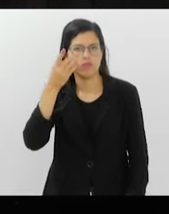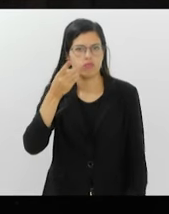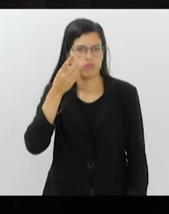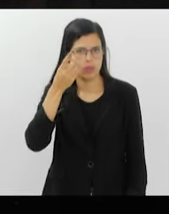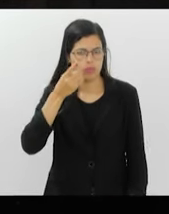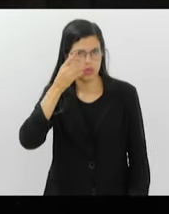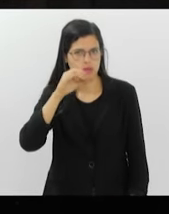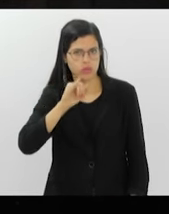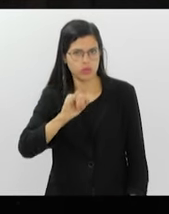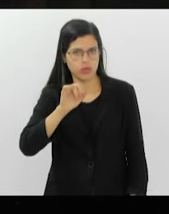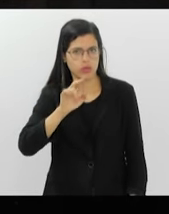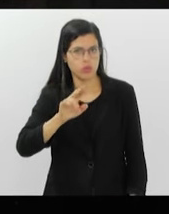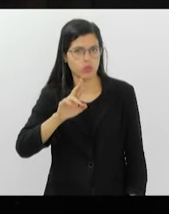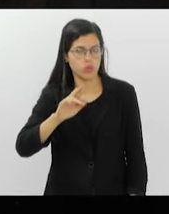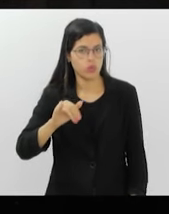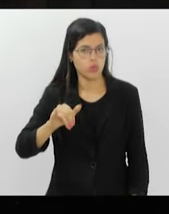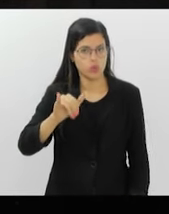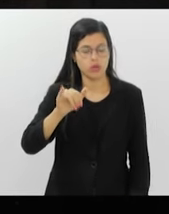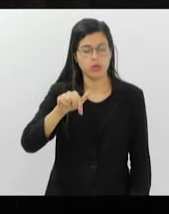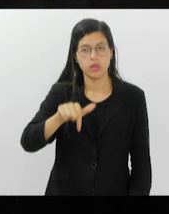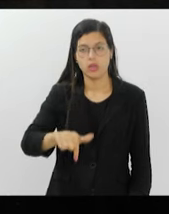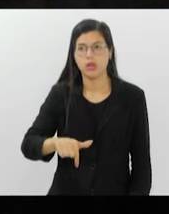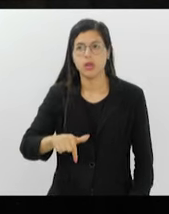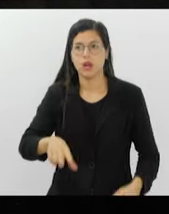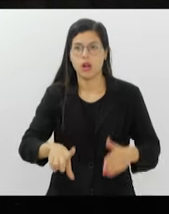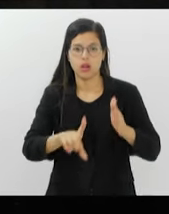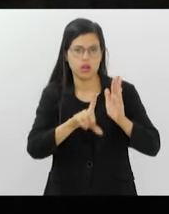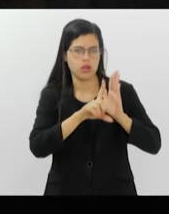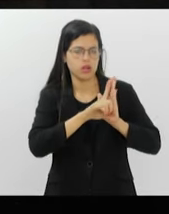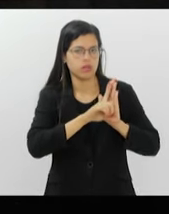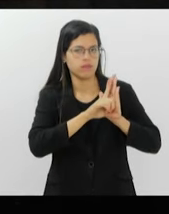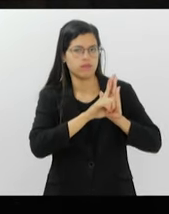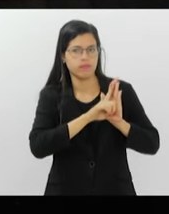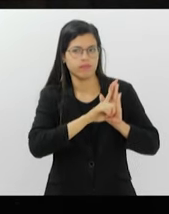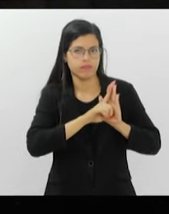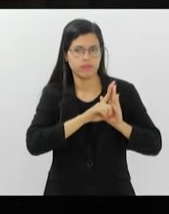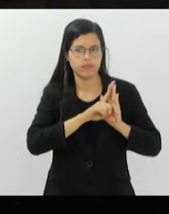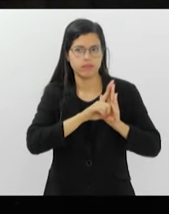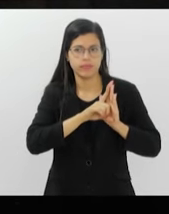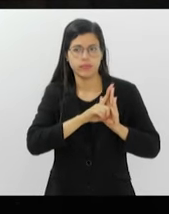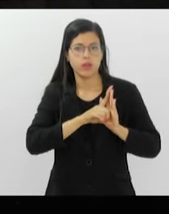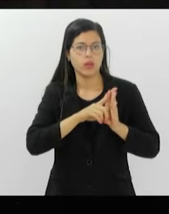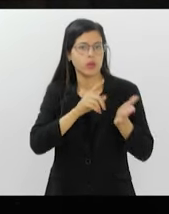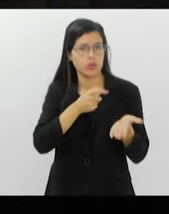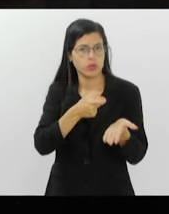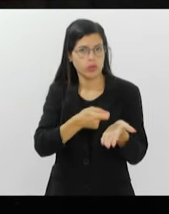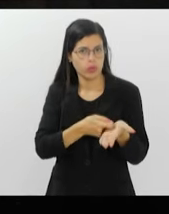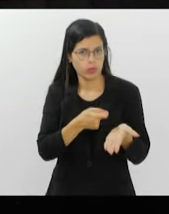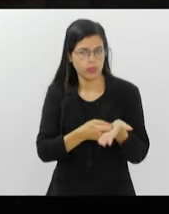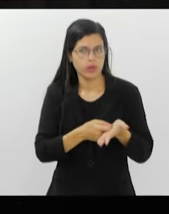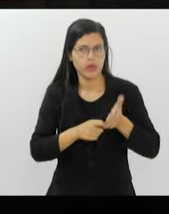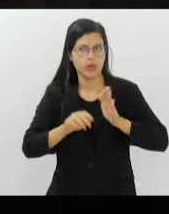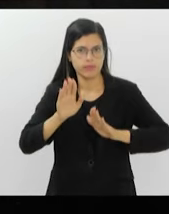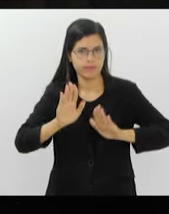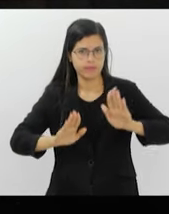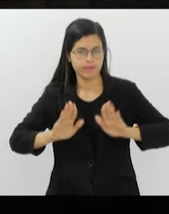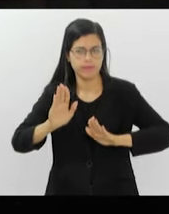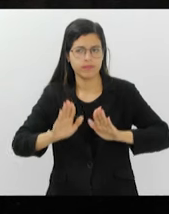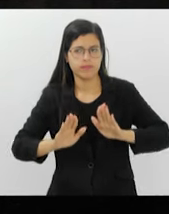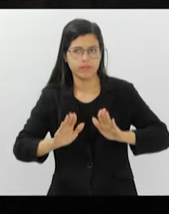URI pegar a lei que obriga a fazer licitação